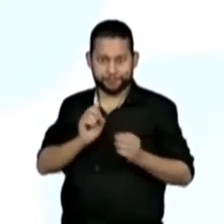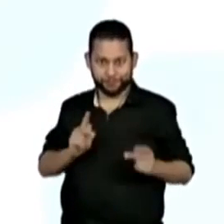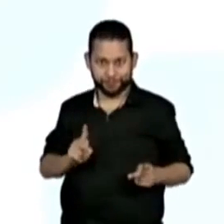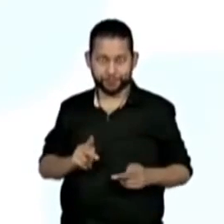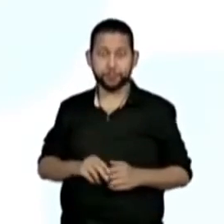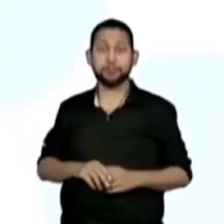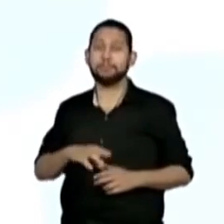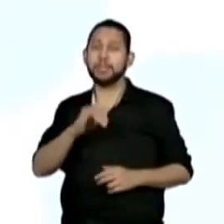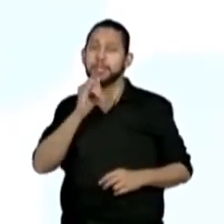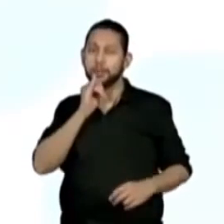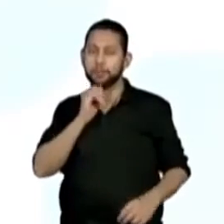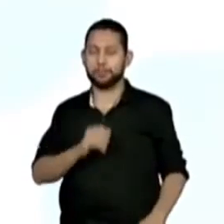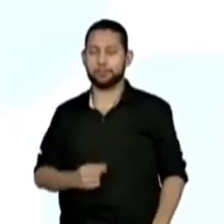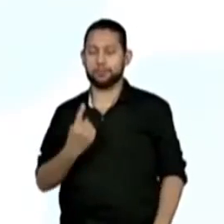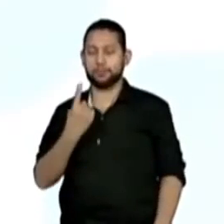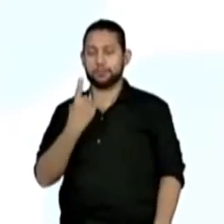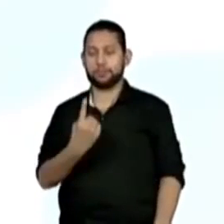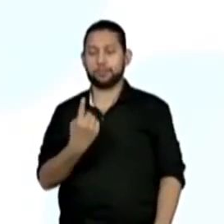tenho